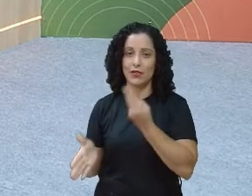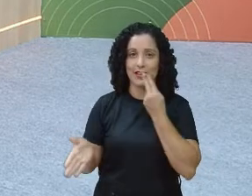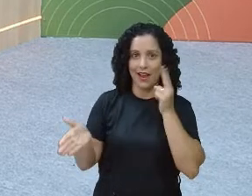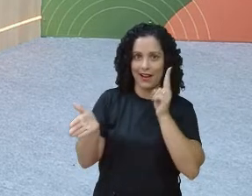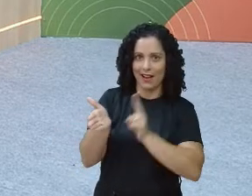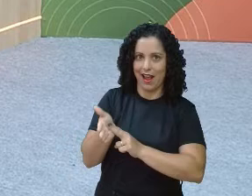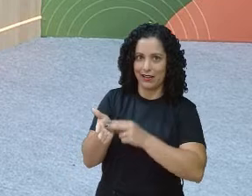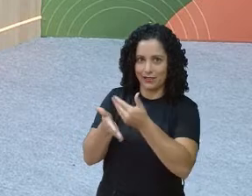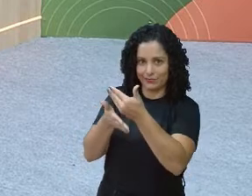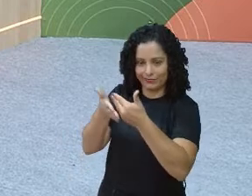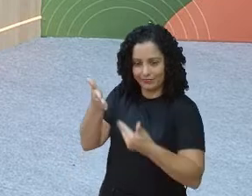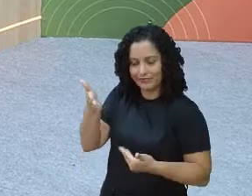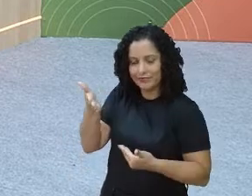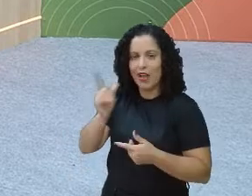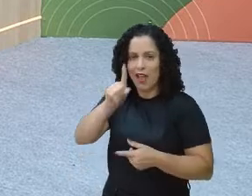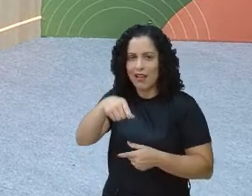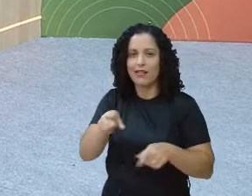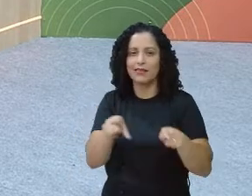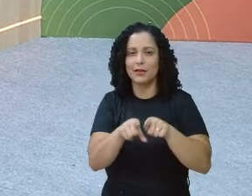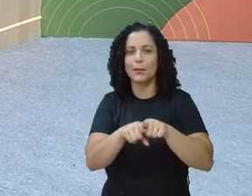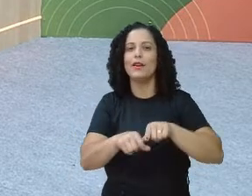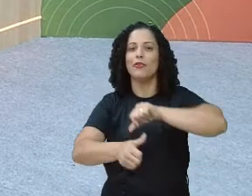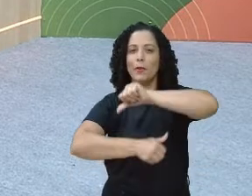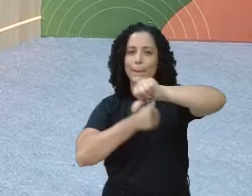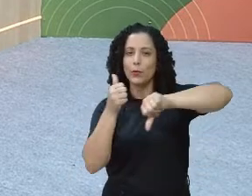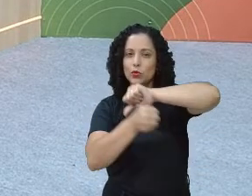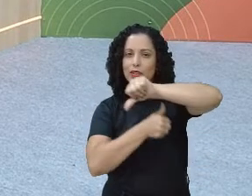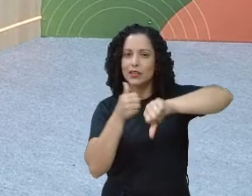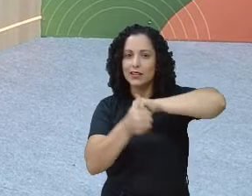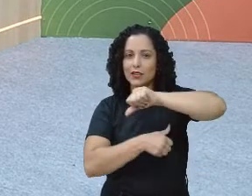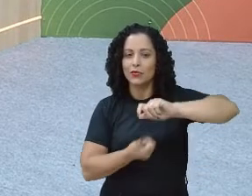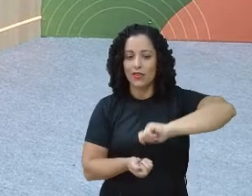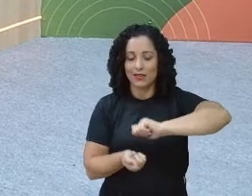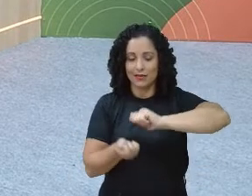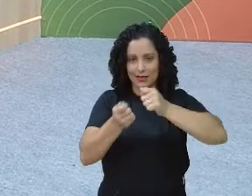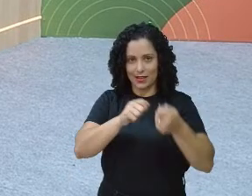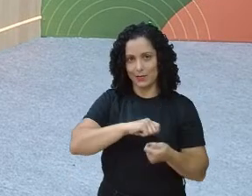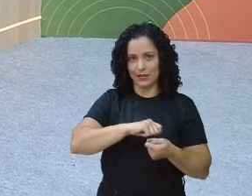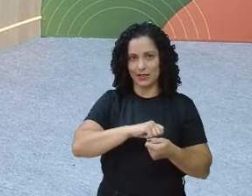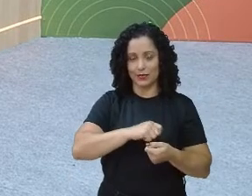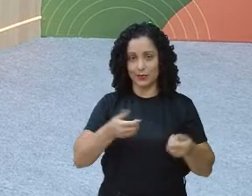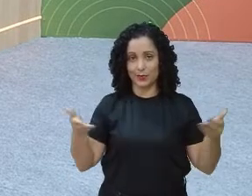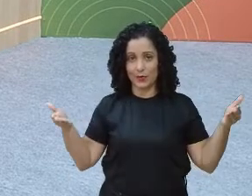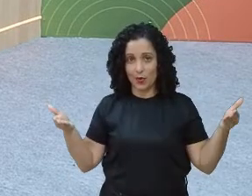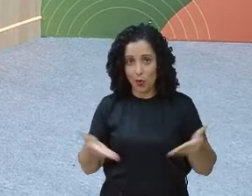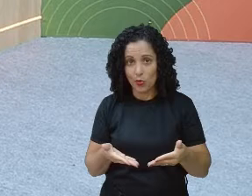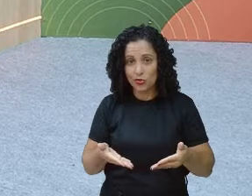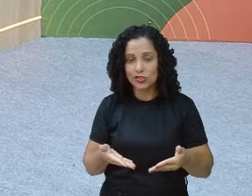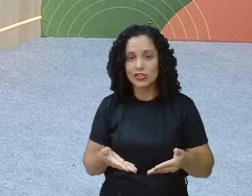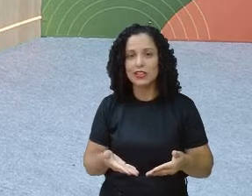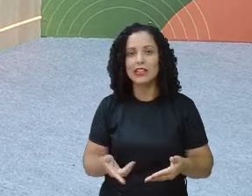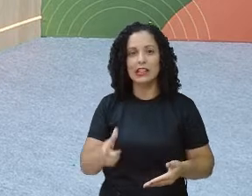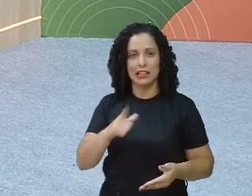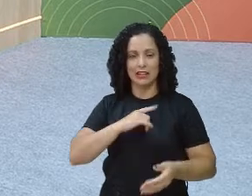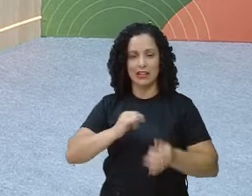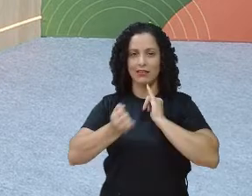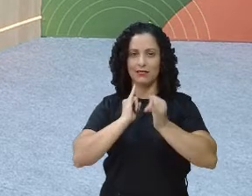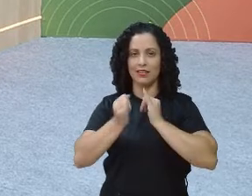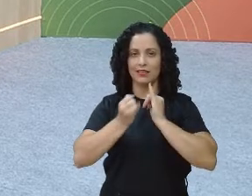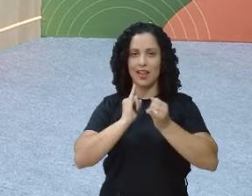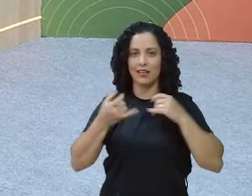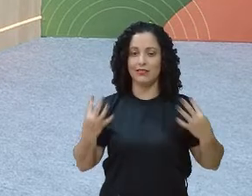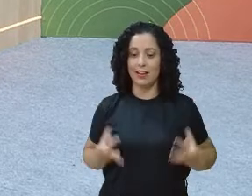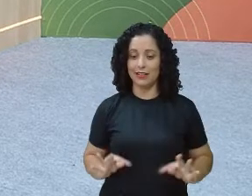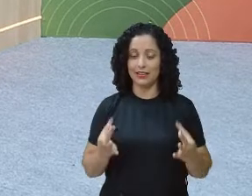está falando hoje, ela foi se adaptando com o tempo, né? E hoje em dia, com o advento da internet, com esse boom tecnológico que a